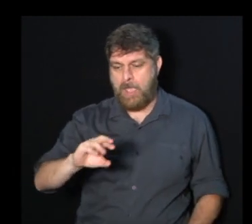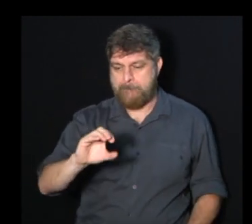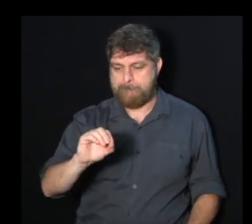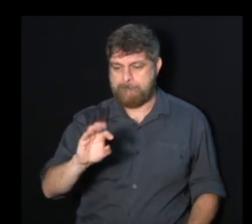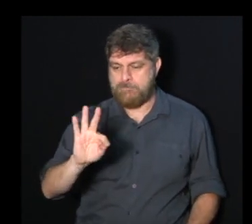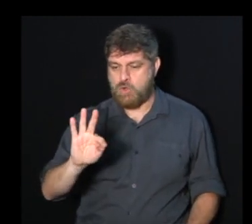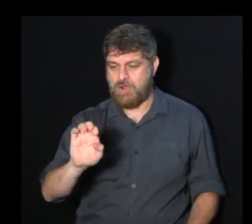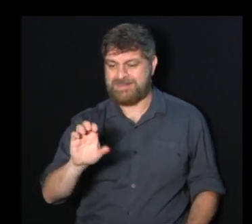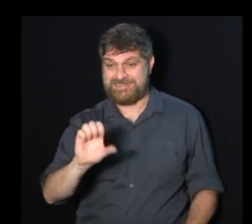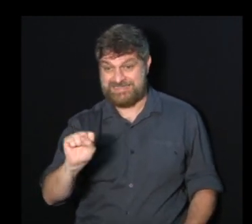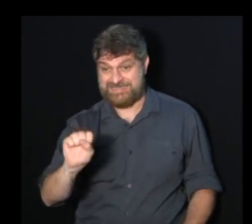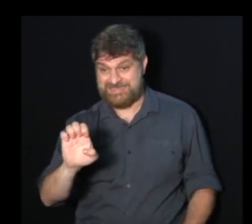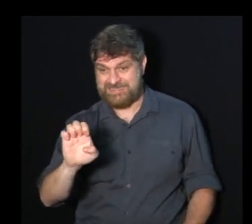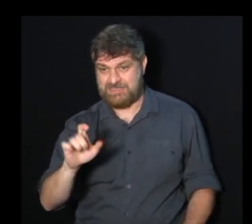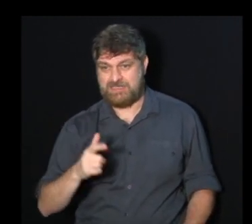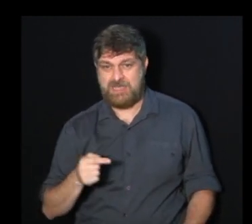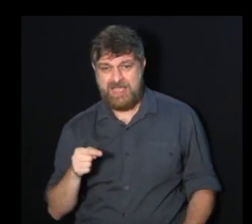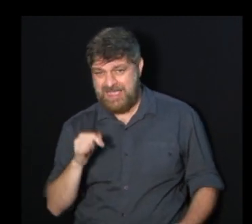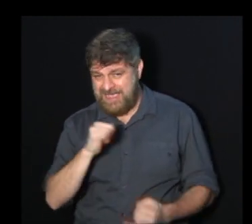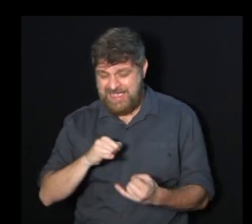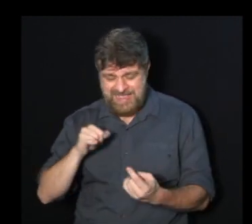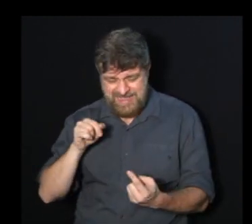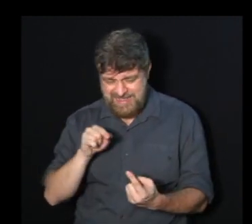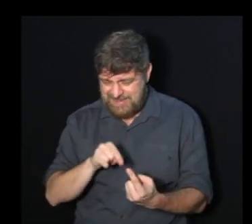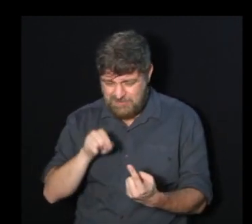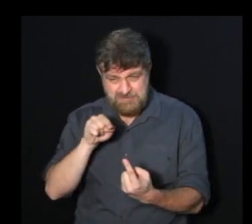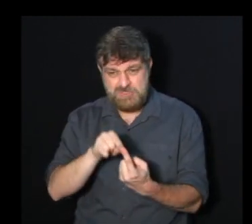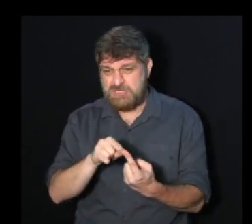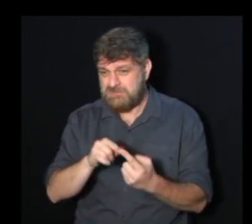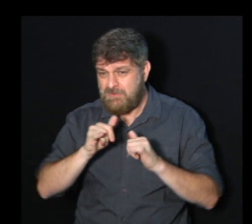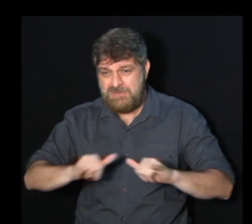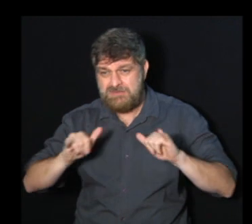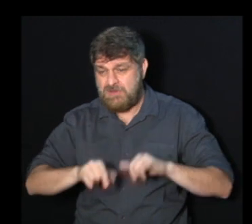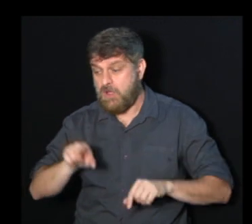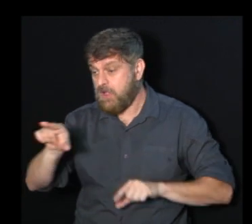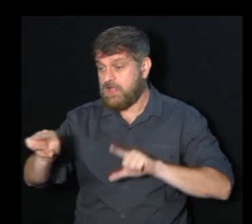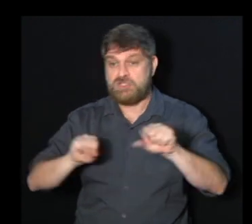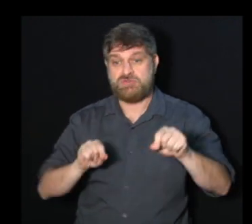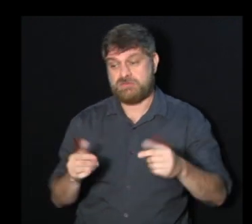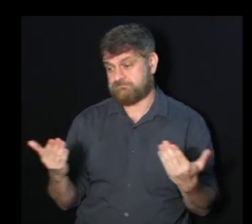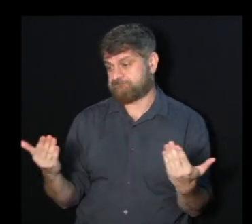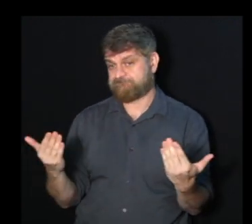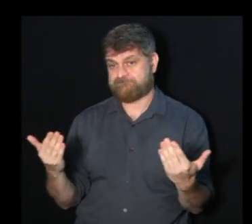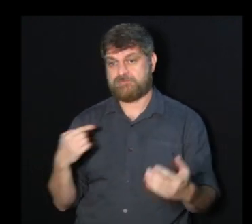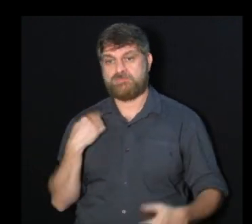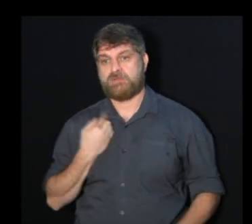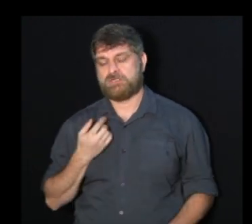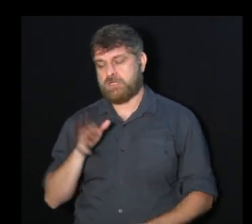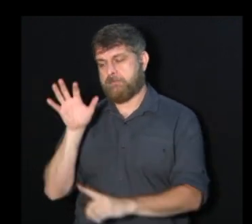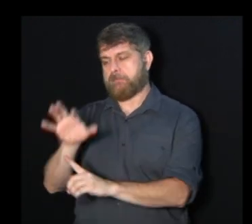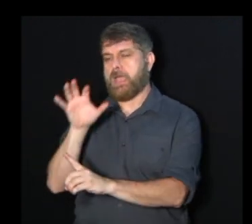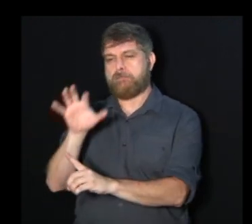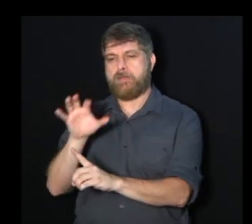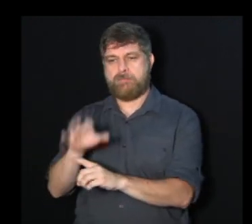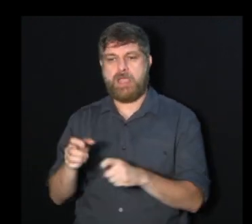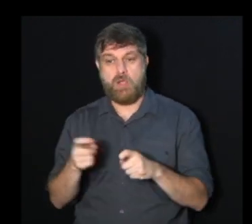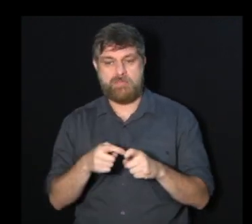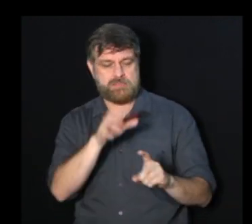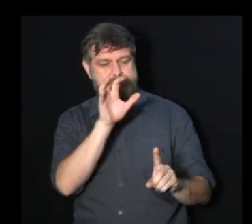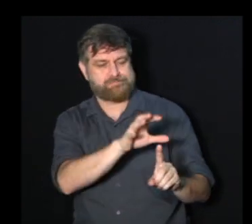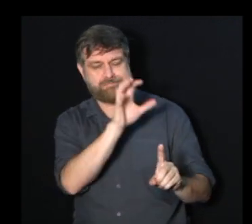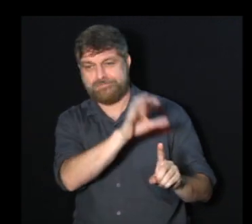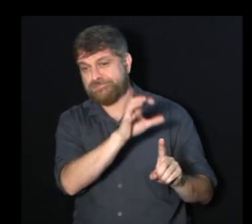E a ideia principal da mensagem é essa, a escolha é sua, não adianta a gente vir falar, não adianta o médico vir